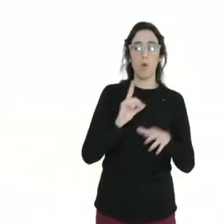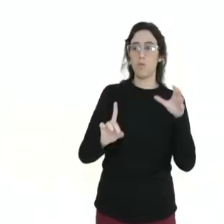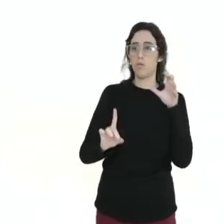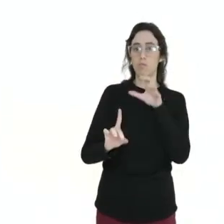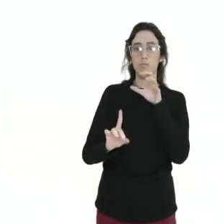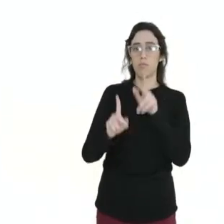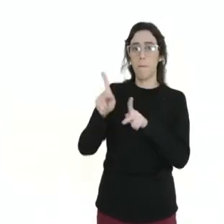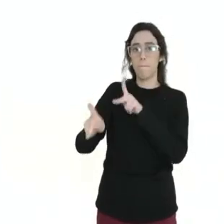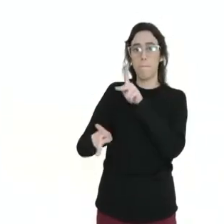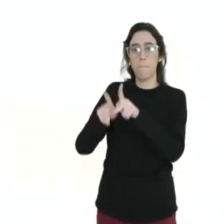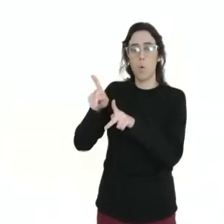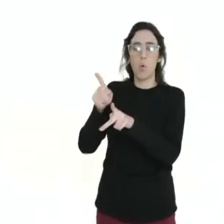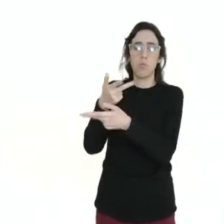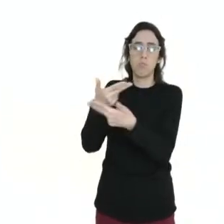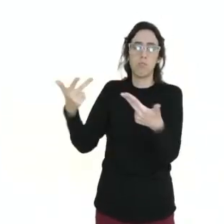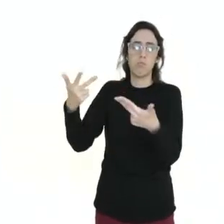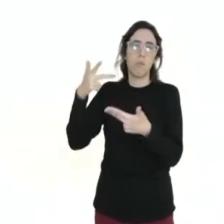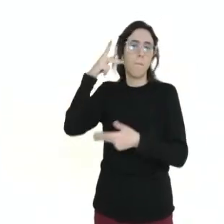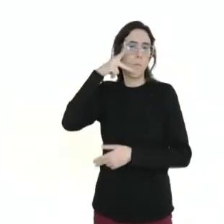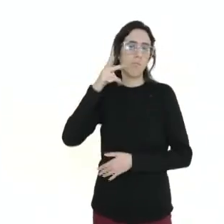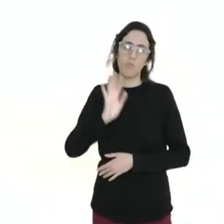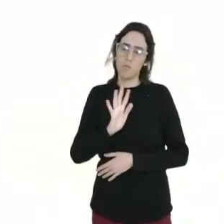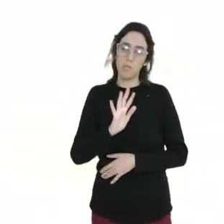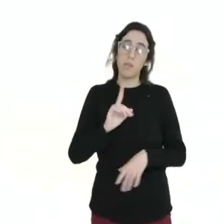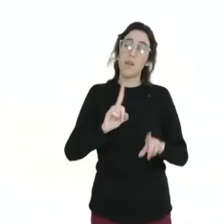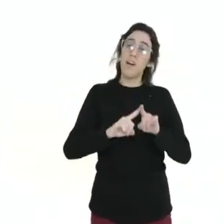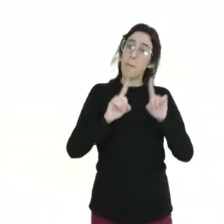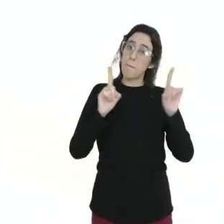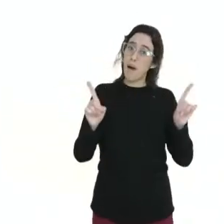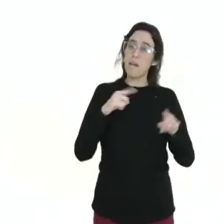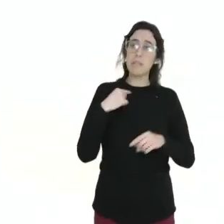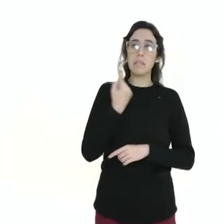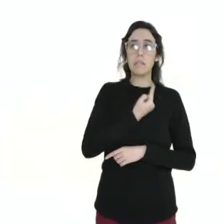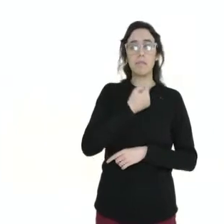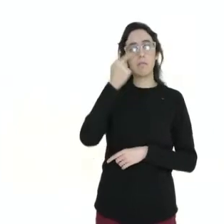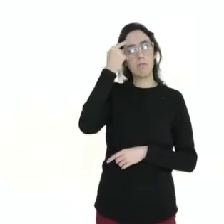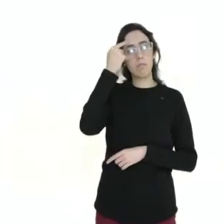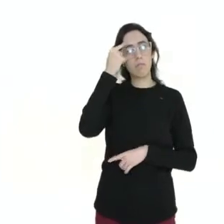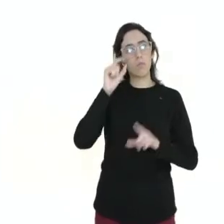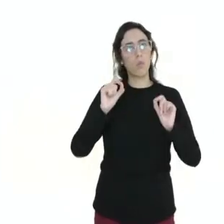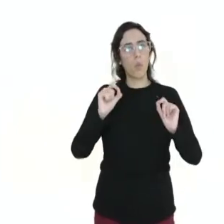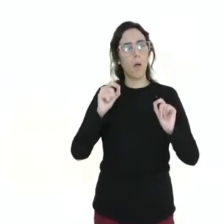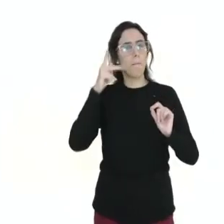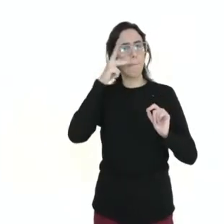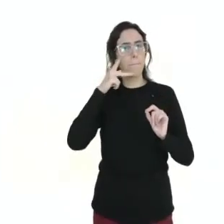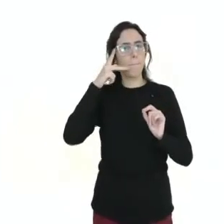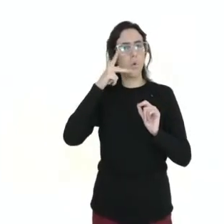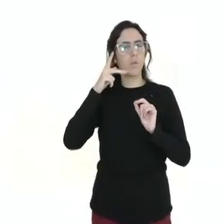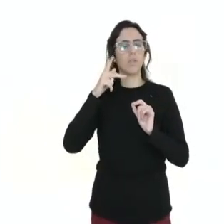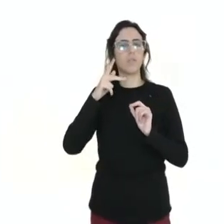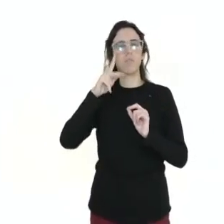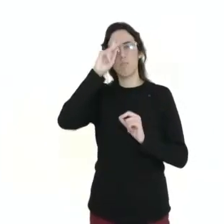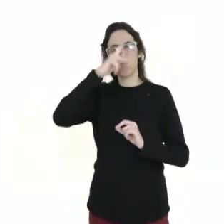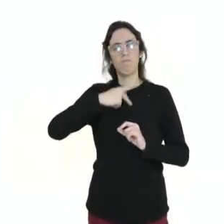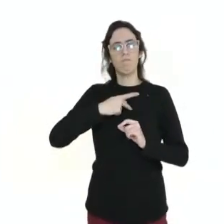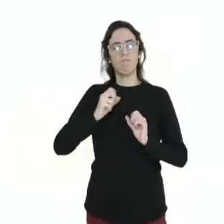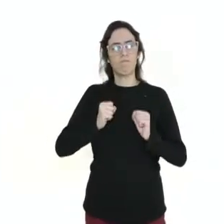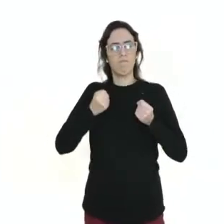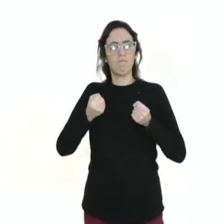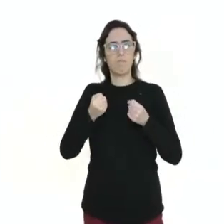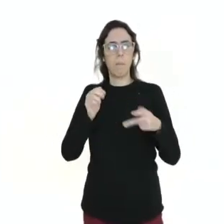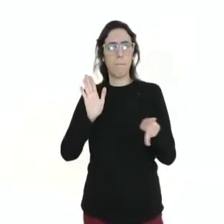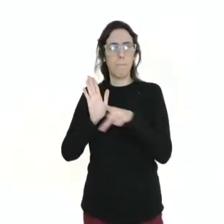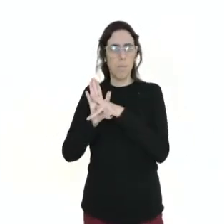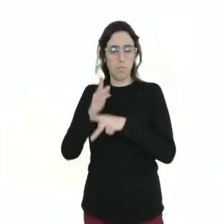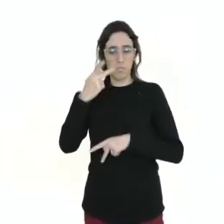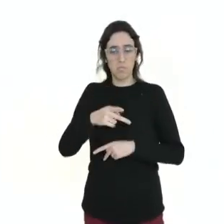pública. Porém, devemos refletir se há, de fato, autonomia política em nosso país e se as questões